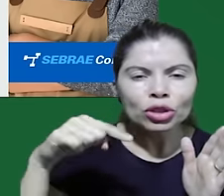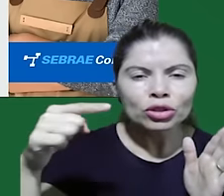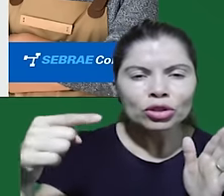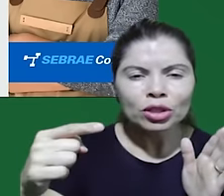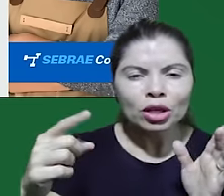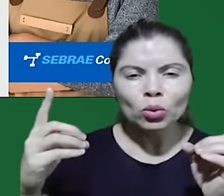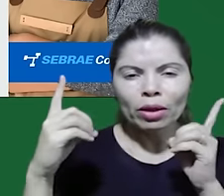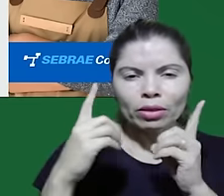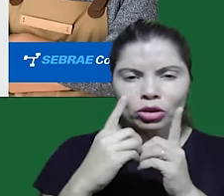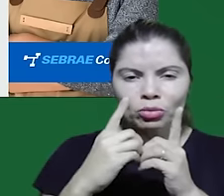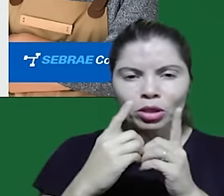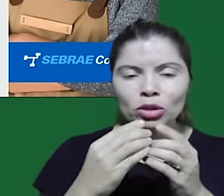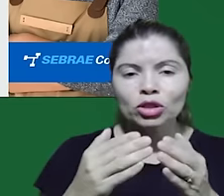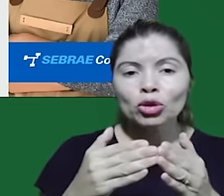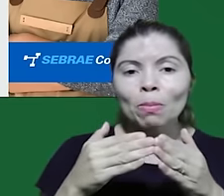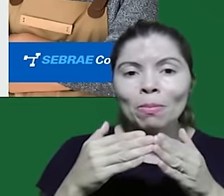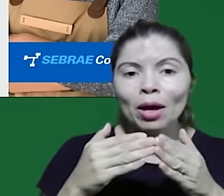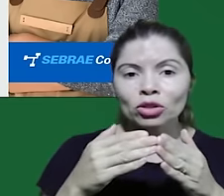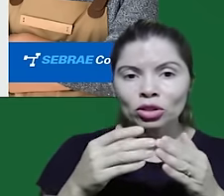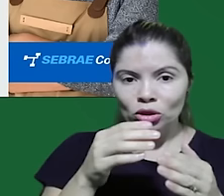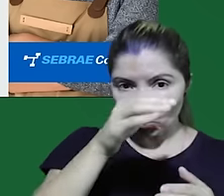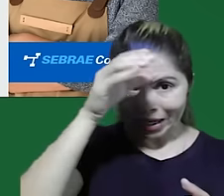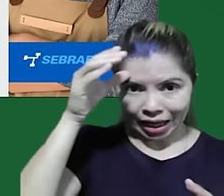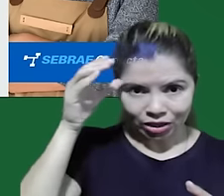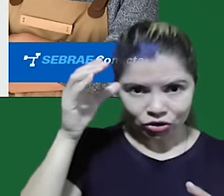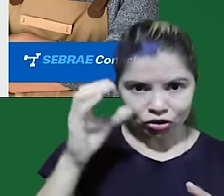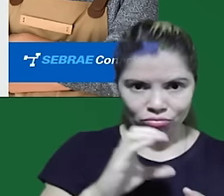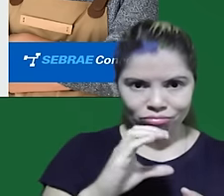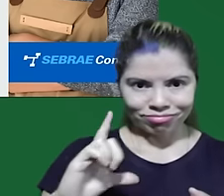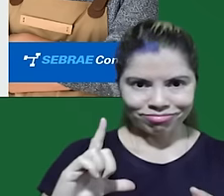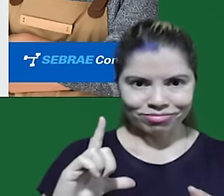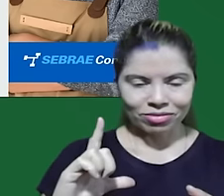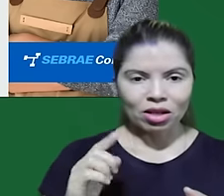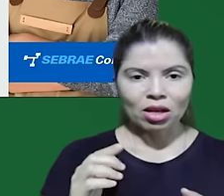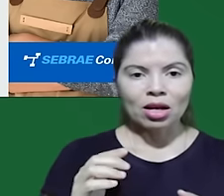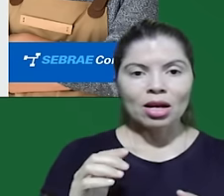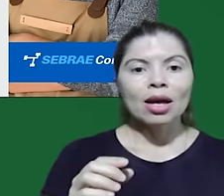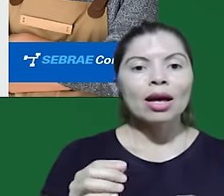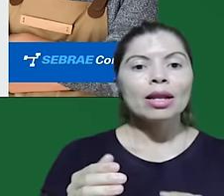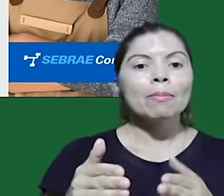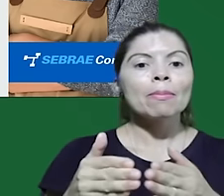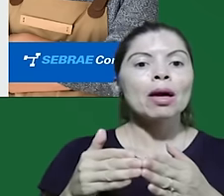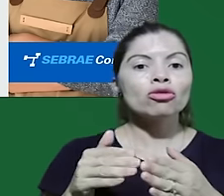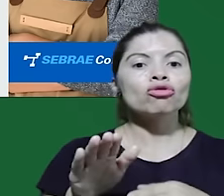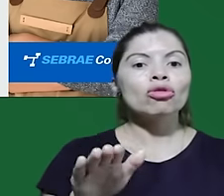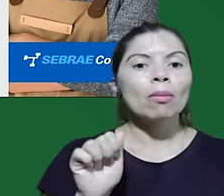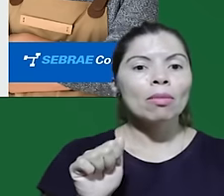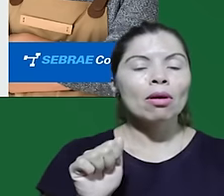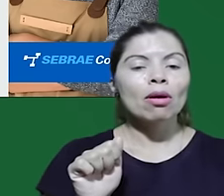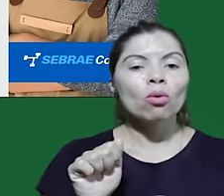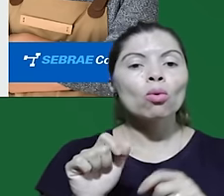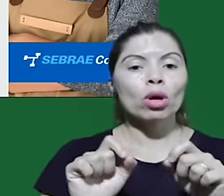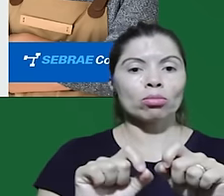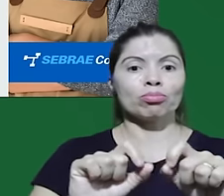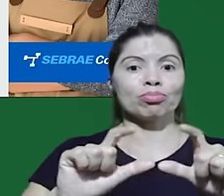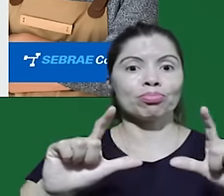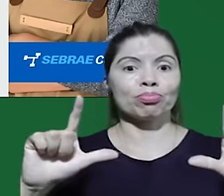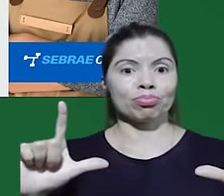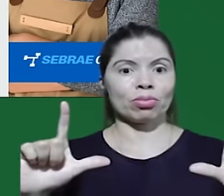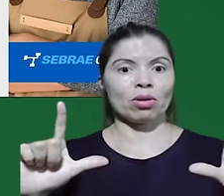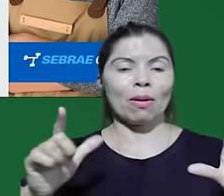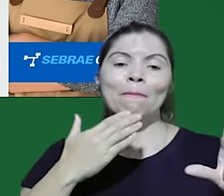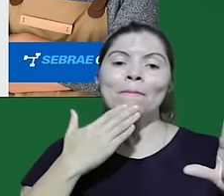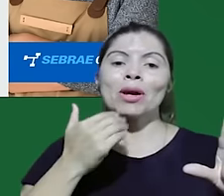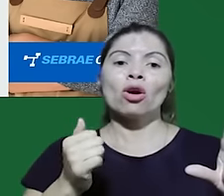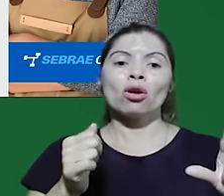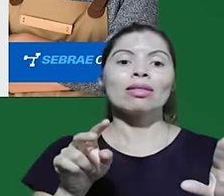solicita a cliente em caso de abertura de chamado o encaminhamento dessa tela inteira porque com ela a gente consegue saber qual é